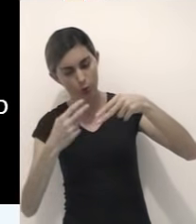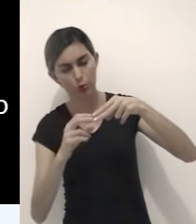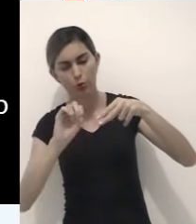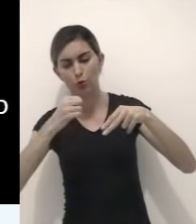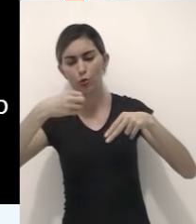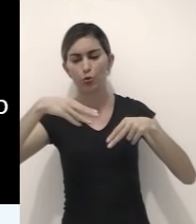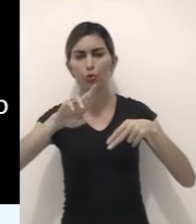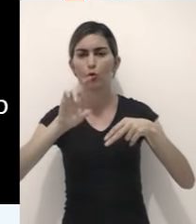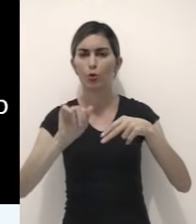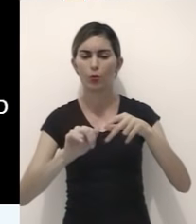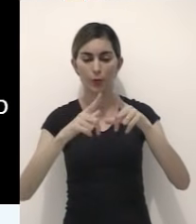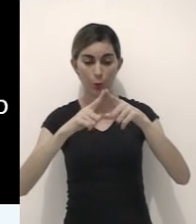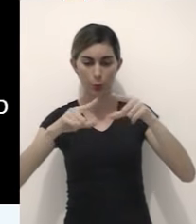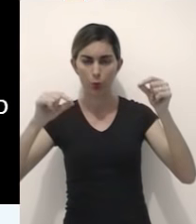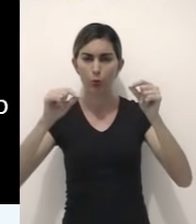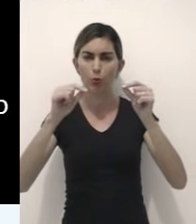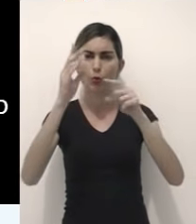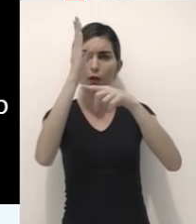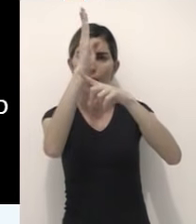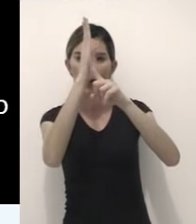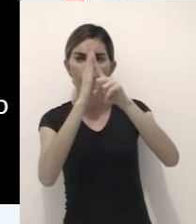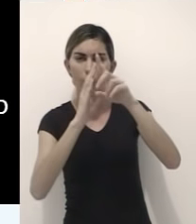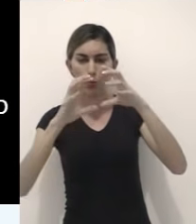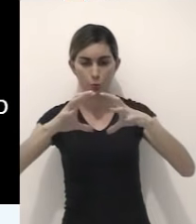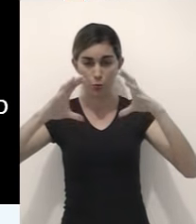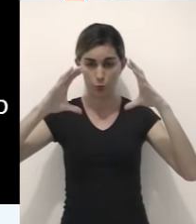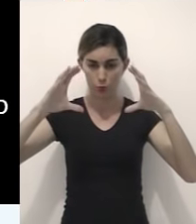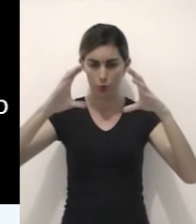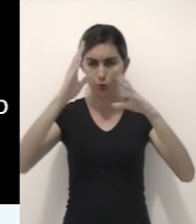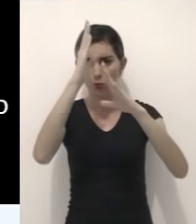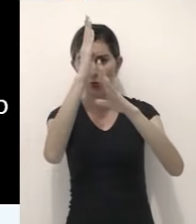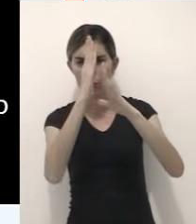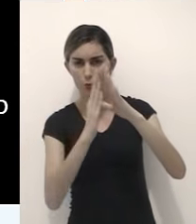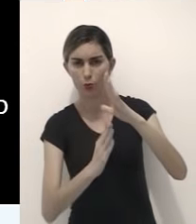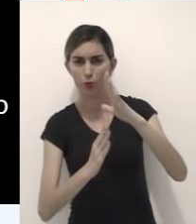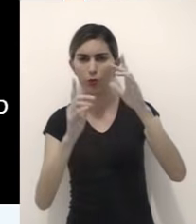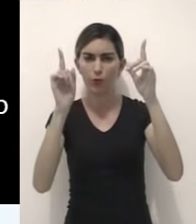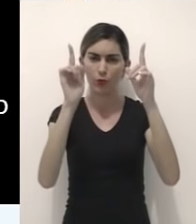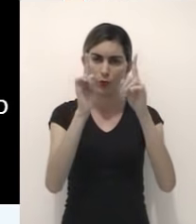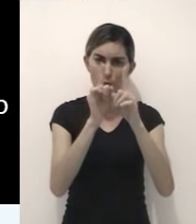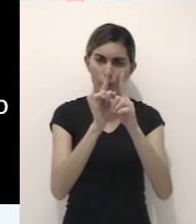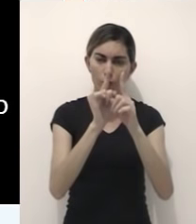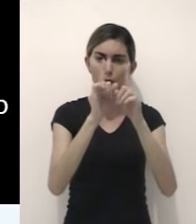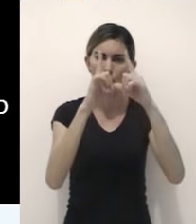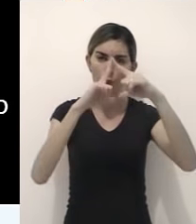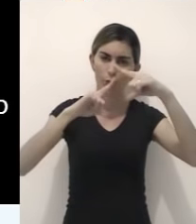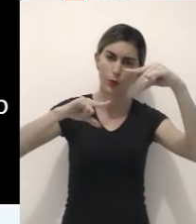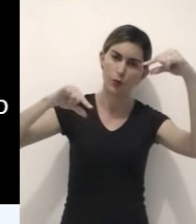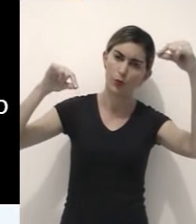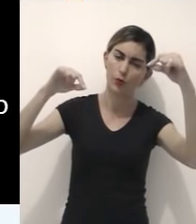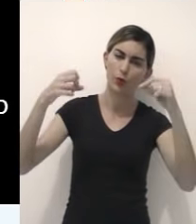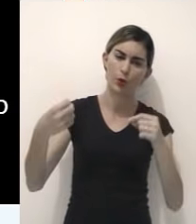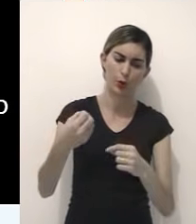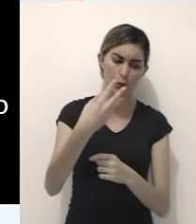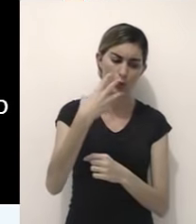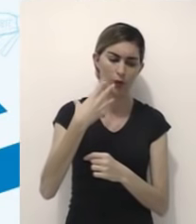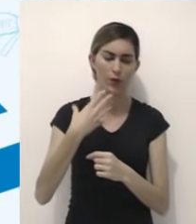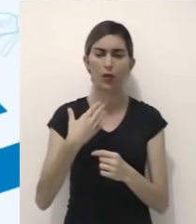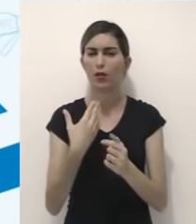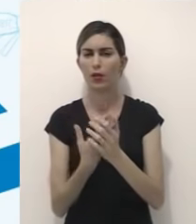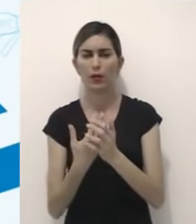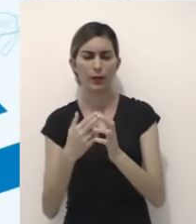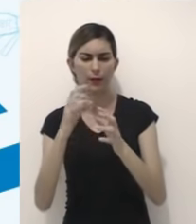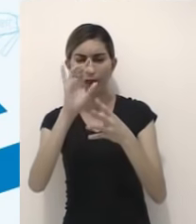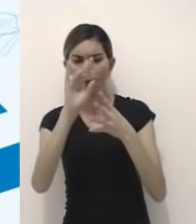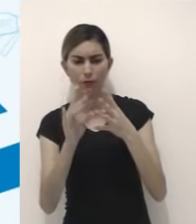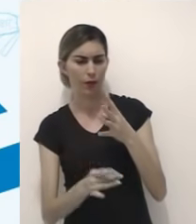ter nesse momento a fase da Lua crescente, cheia, minguante e a Lua nova. A gente